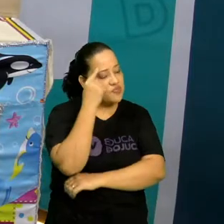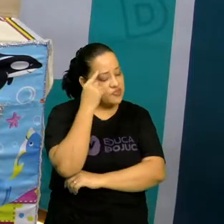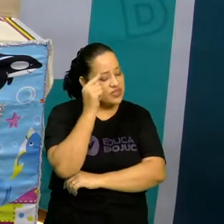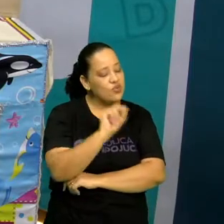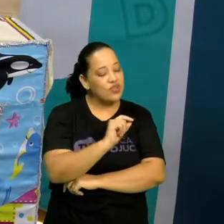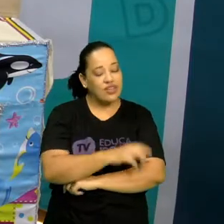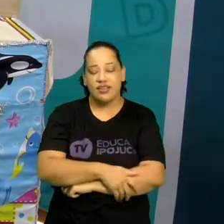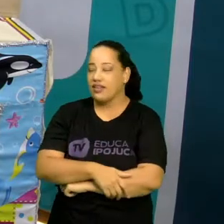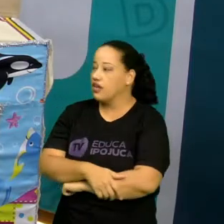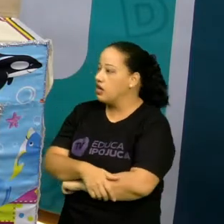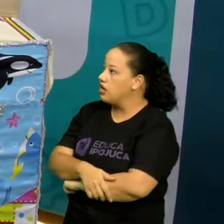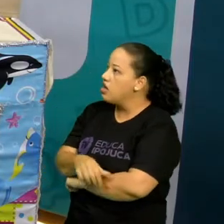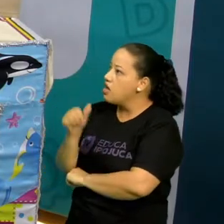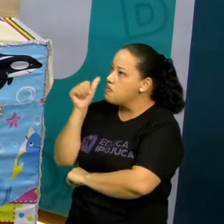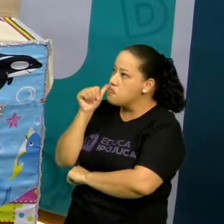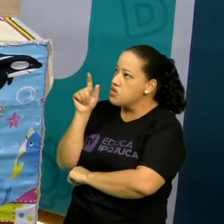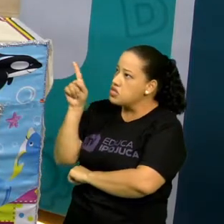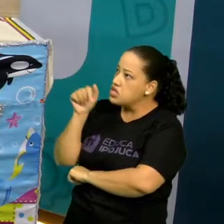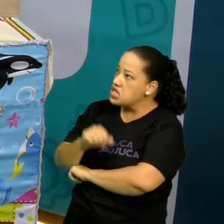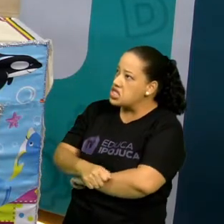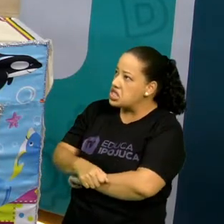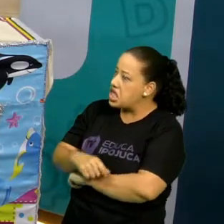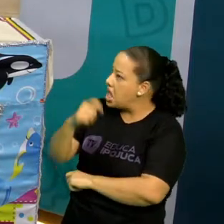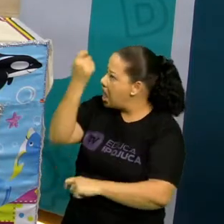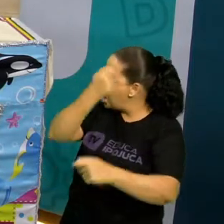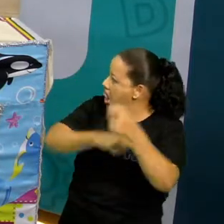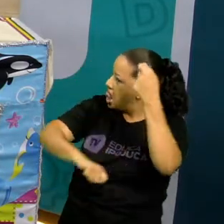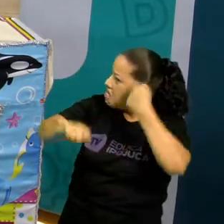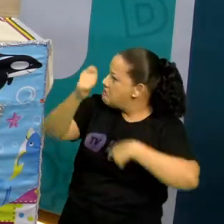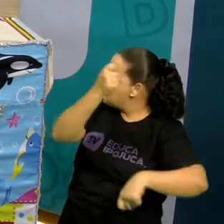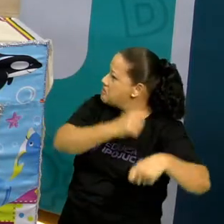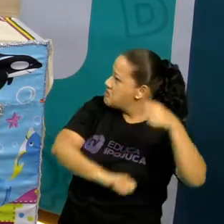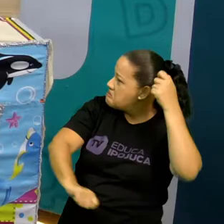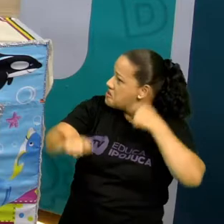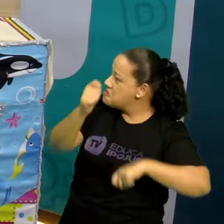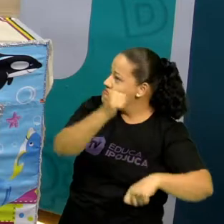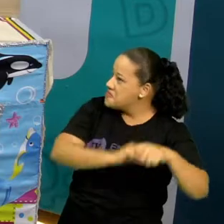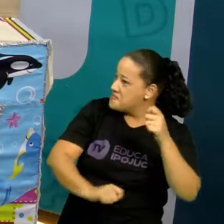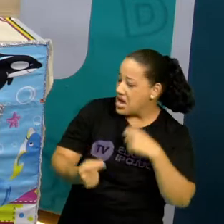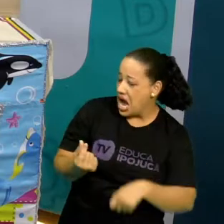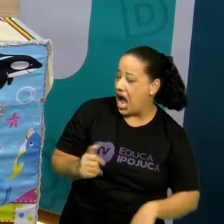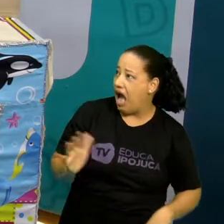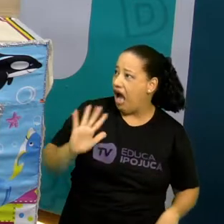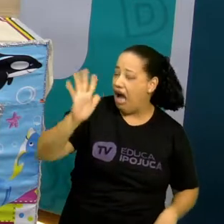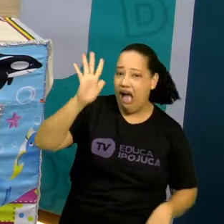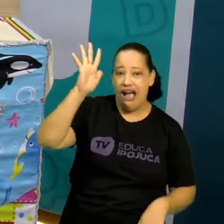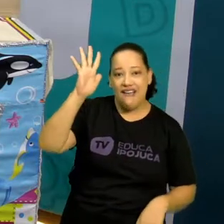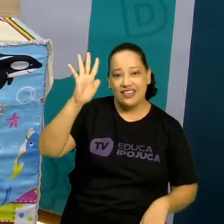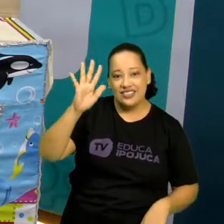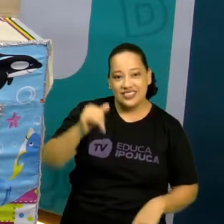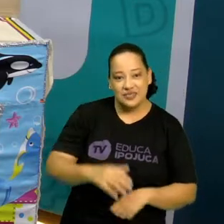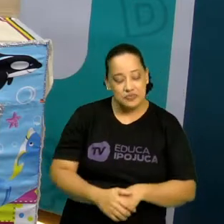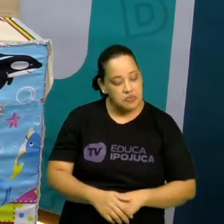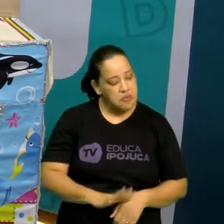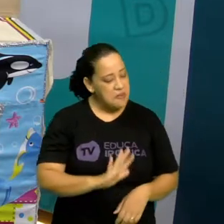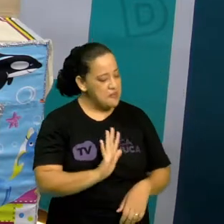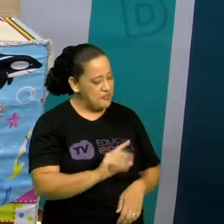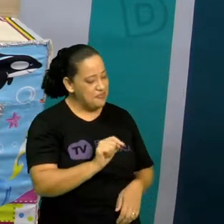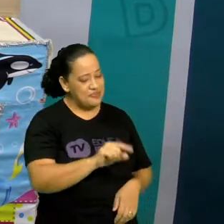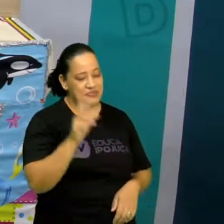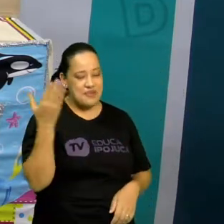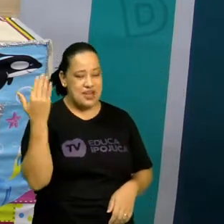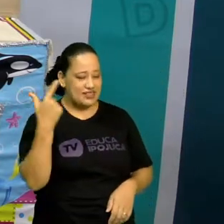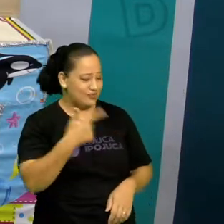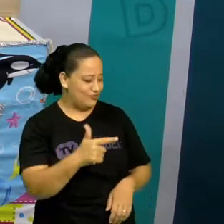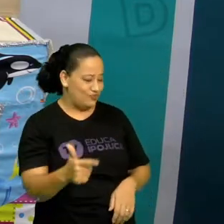tá pensando essa menina gostava muito no cabeleireiro para dar escova ah mas na época não tinha cabeleireiro leiturinha